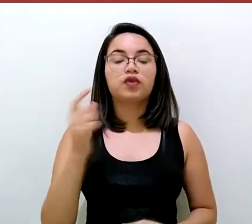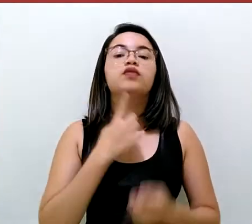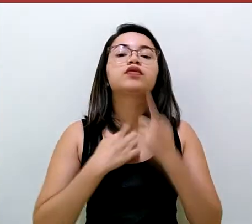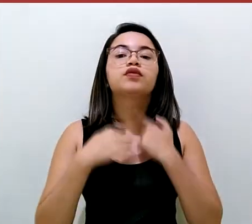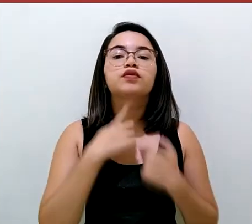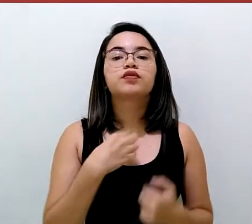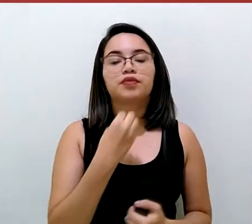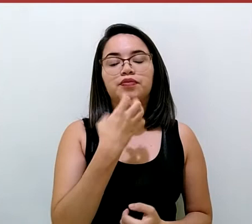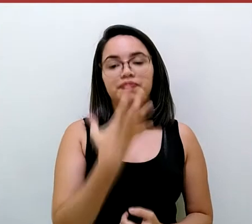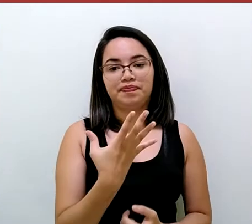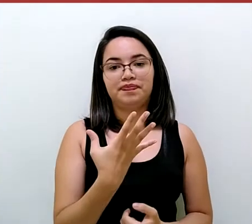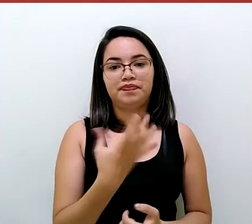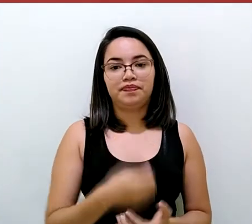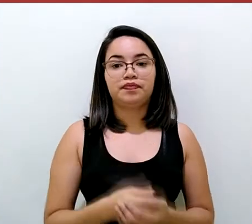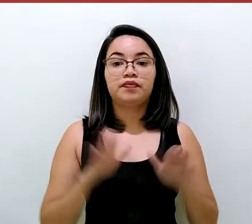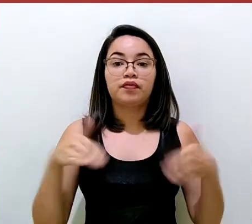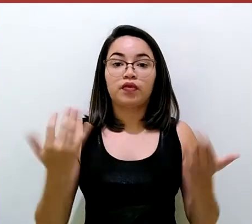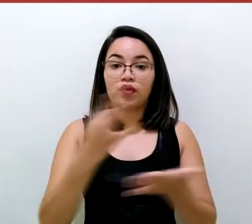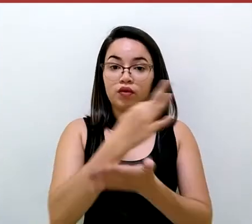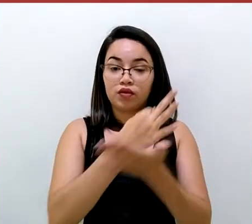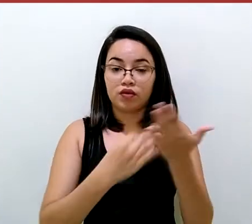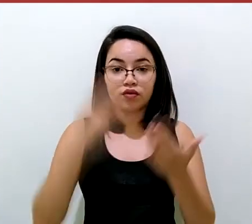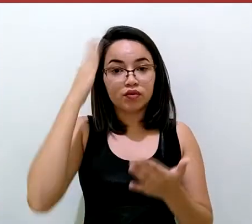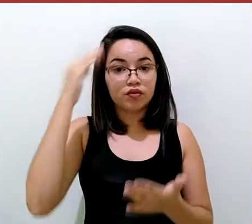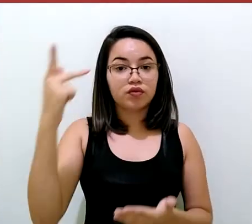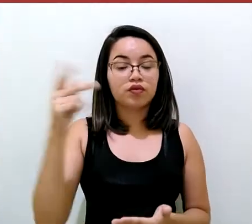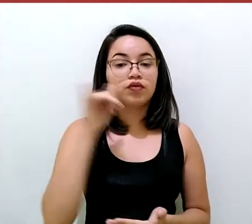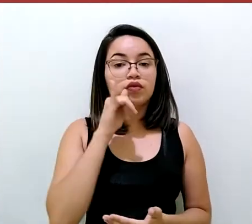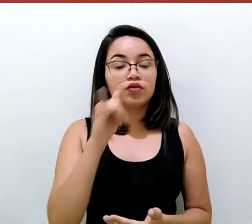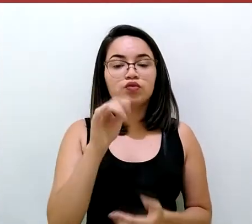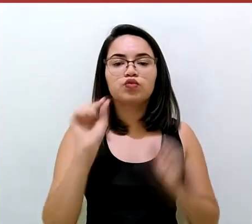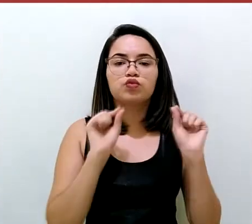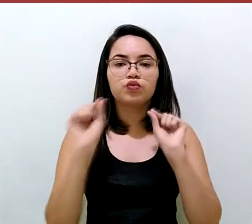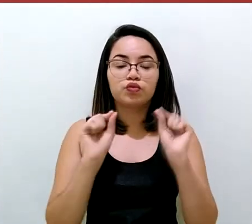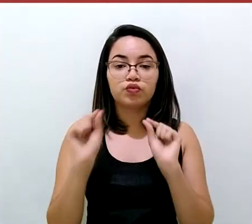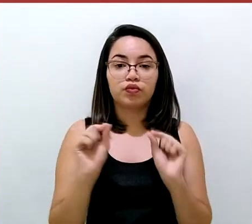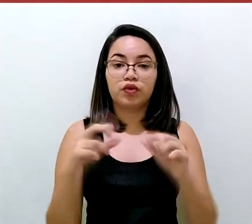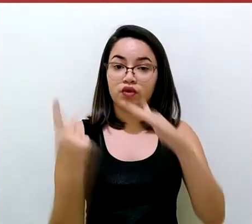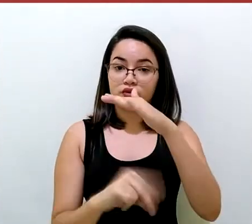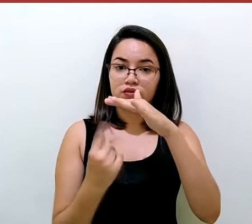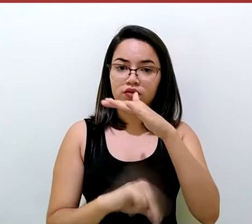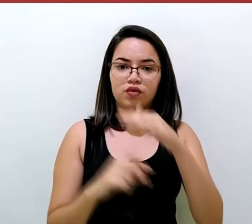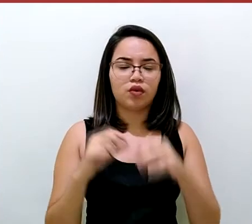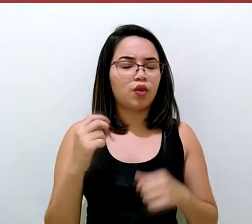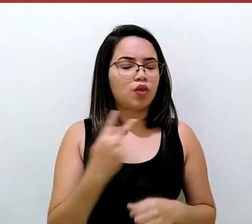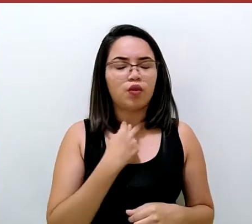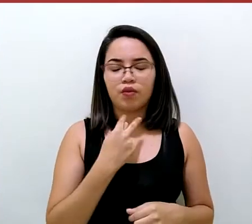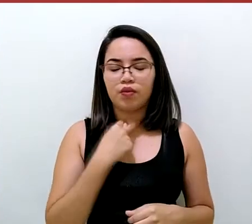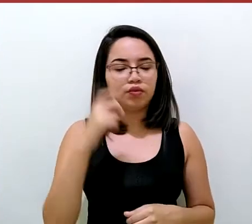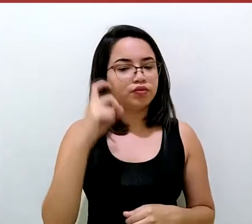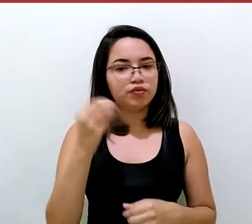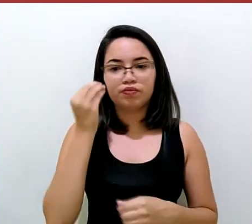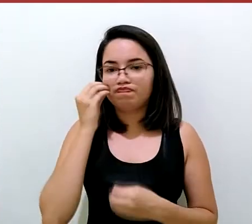quem deseja o bem. Então, o texto de Provérbios diz que a disciplina não deve